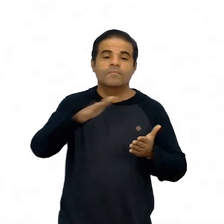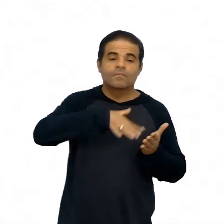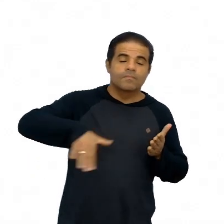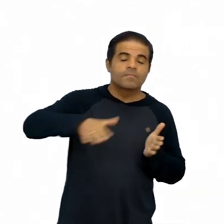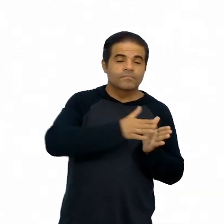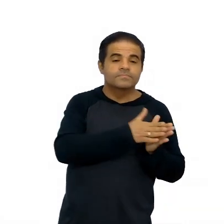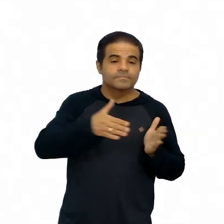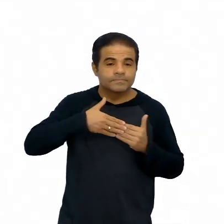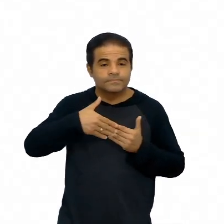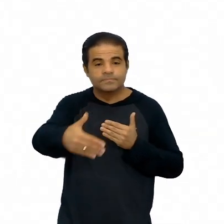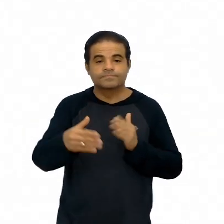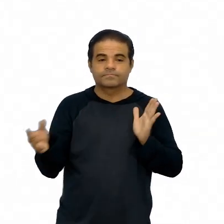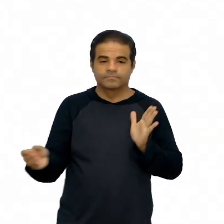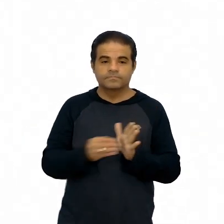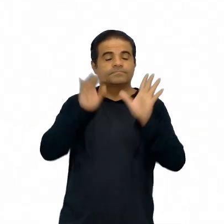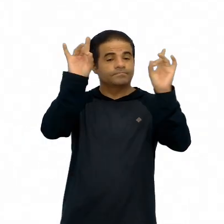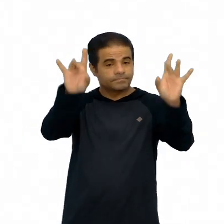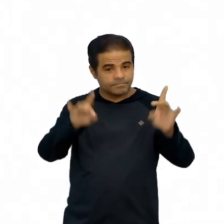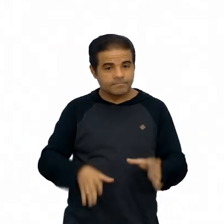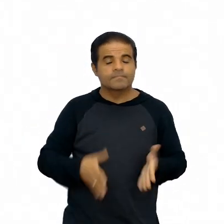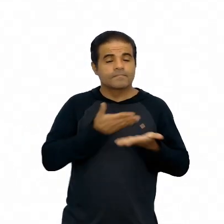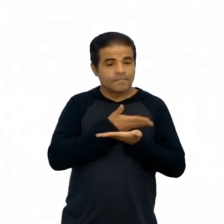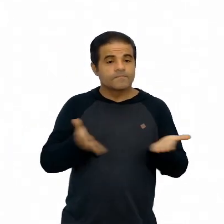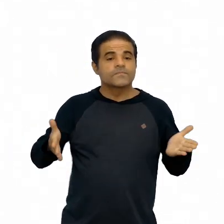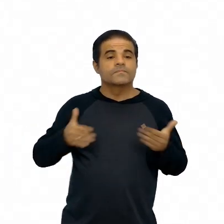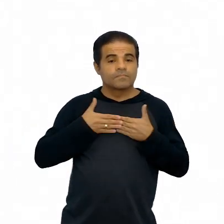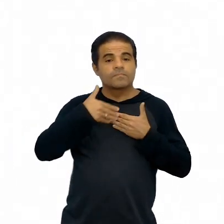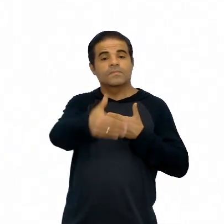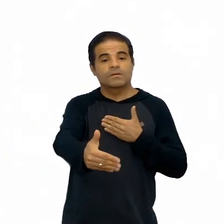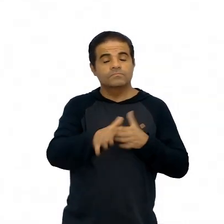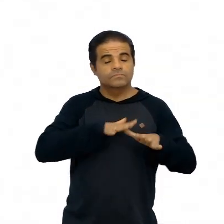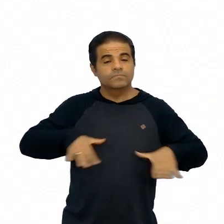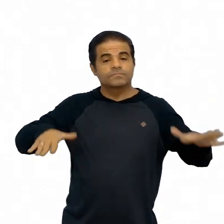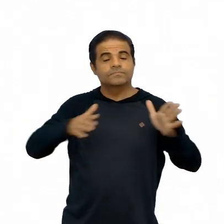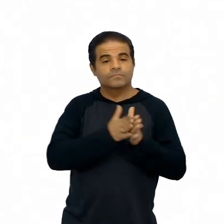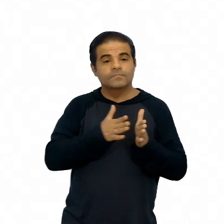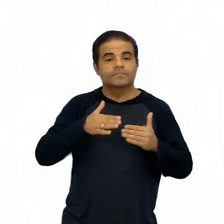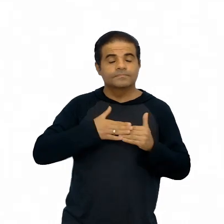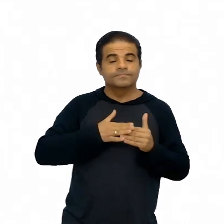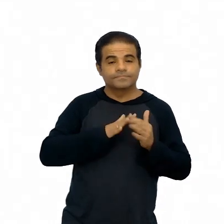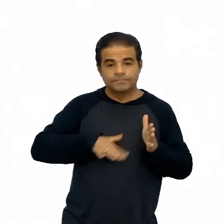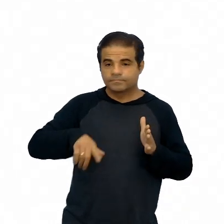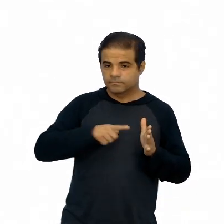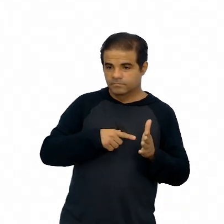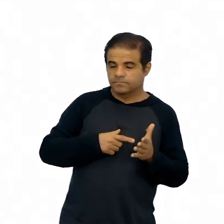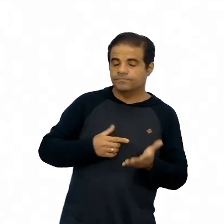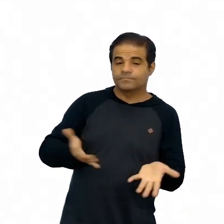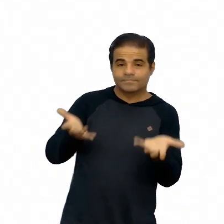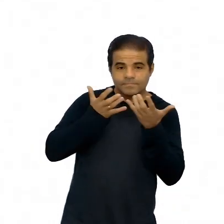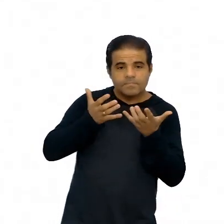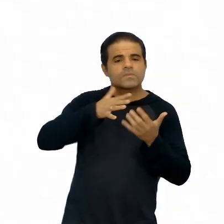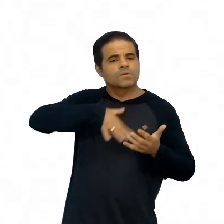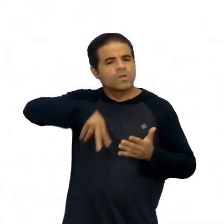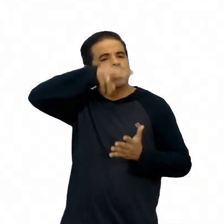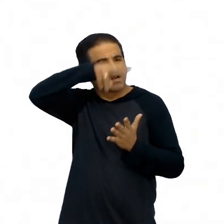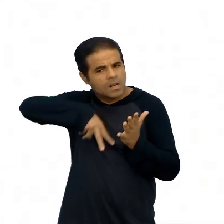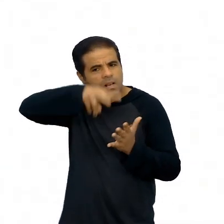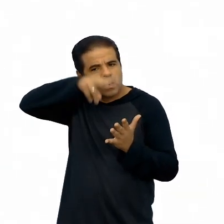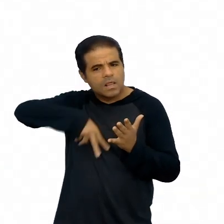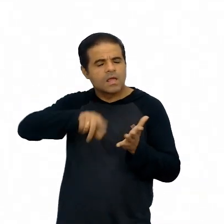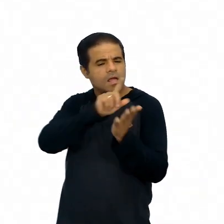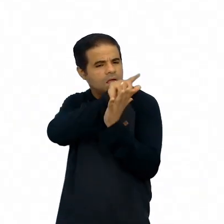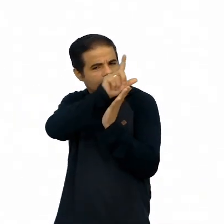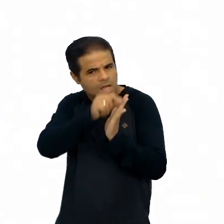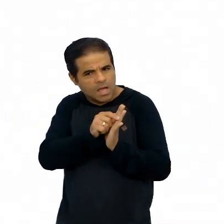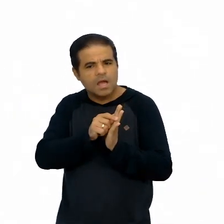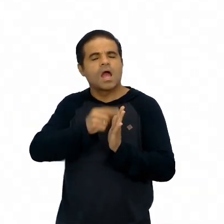né? E do genérico especializado, saiu na revista de Educação em Ciências Humanas. É um texto legal para a gente ler, vai trabalhar muito com esses artigos.